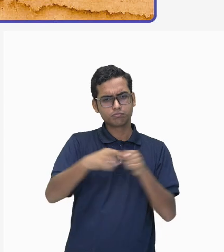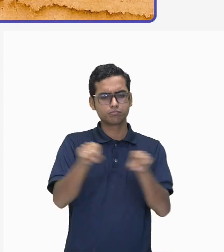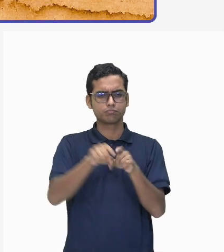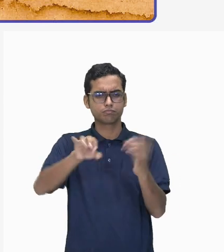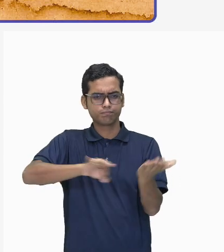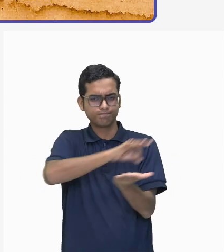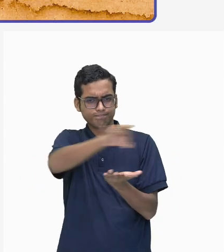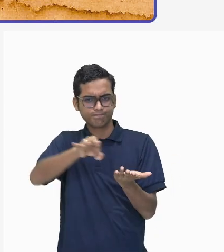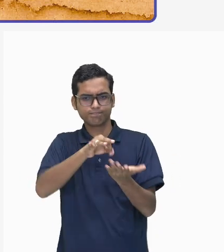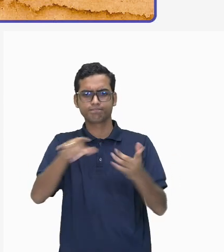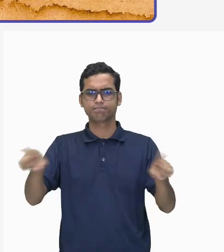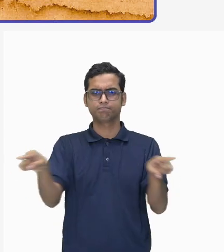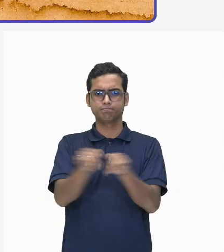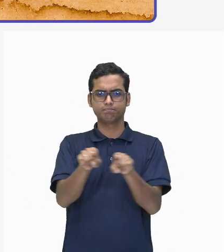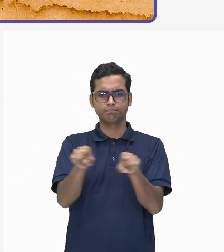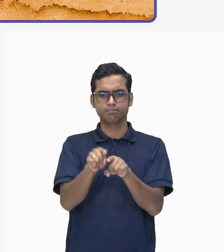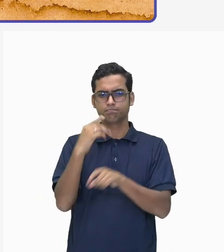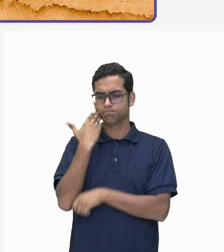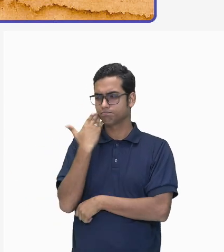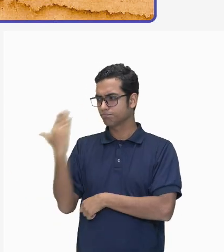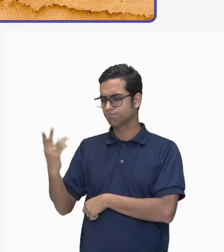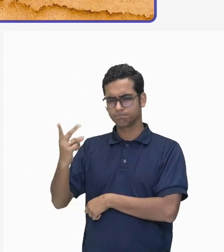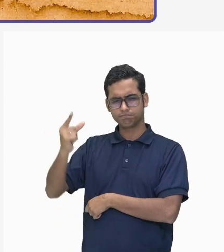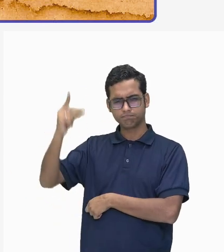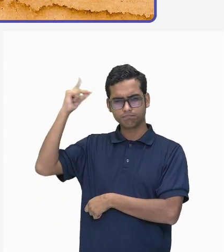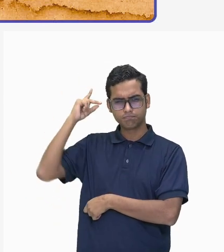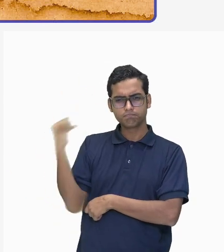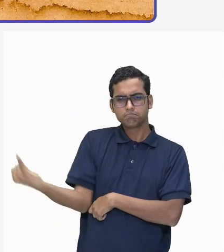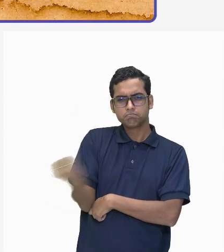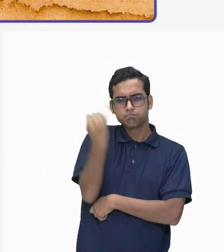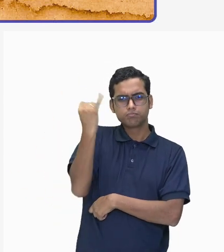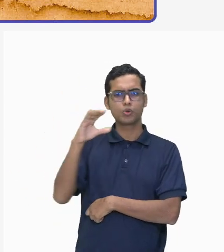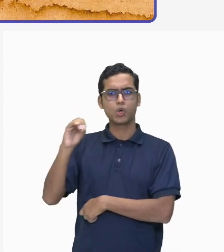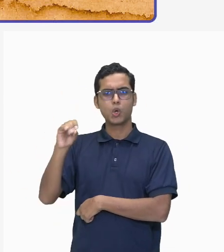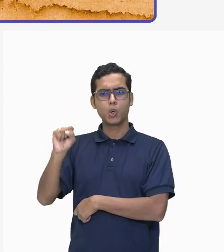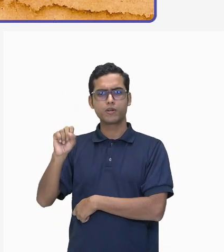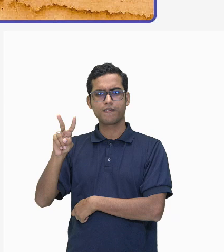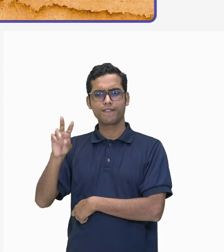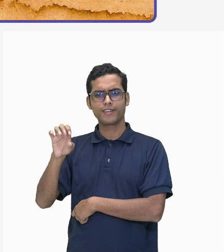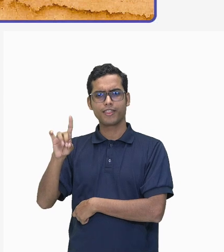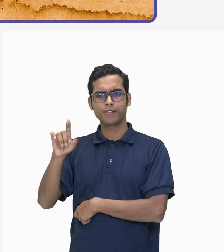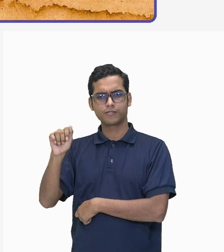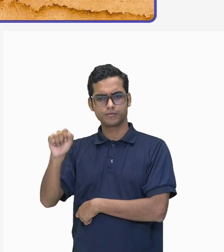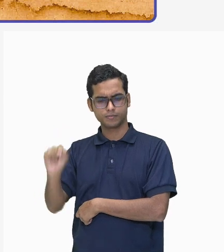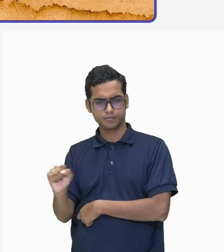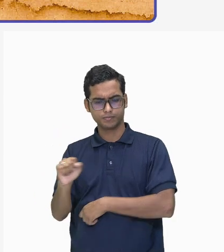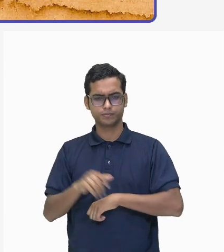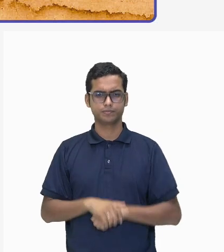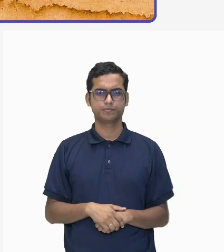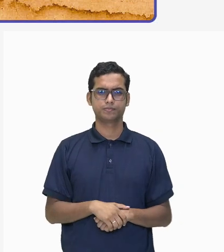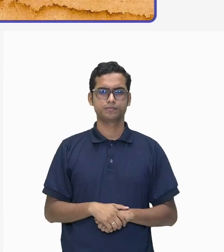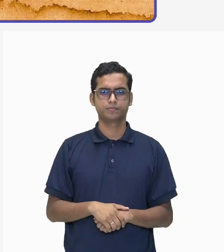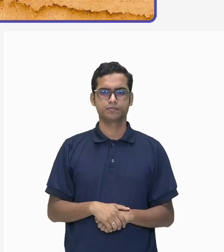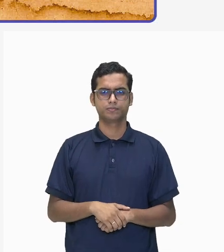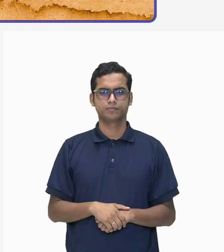sagradas. Contudo, a mais antiga e relevante é, sem dúvida, os Vedas.